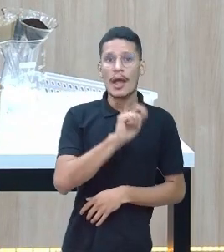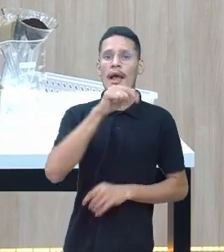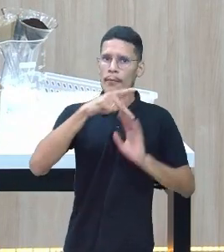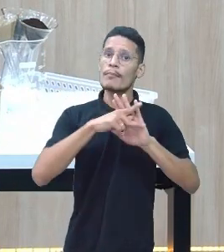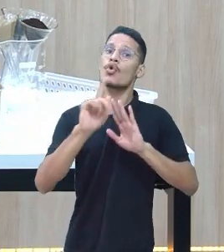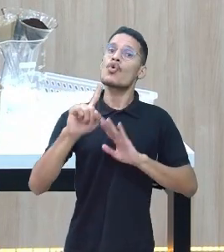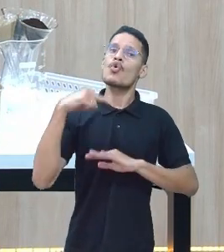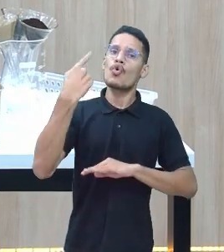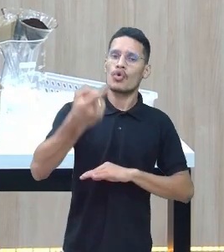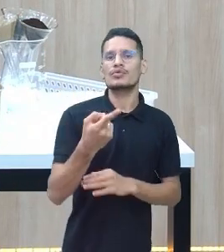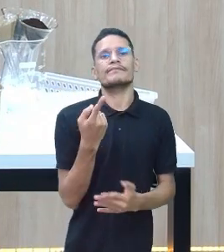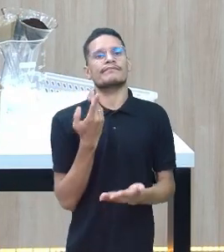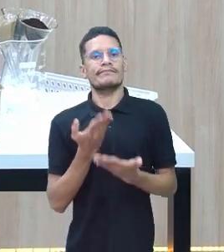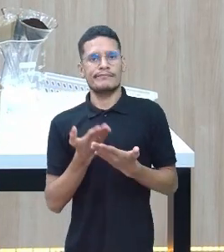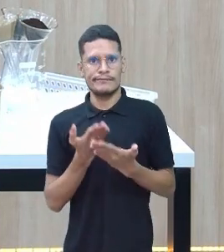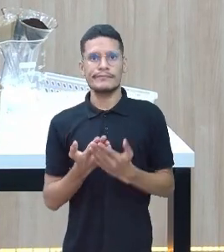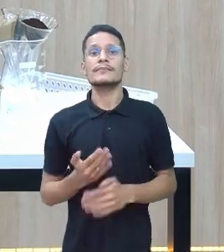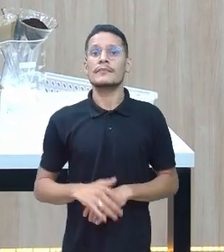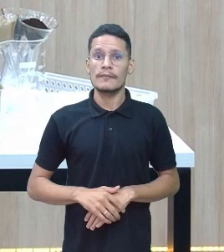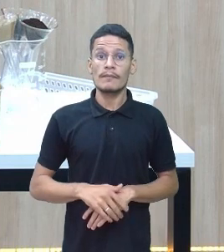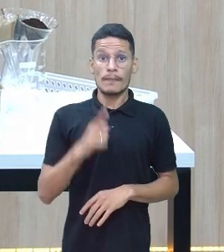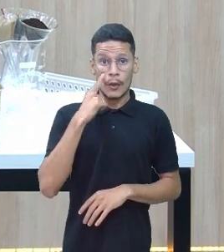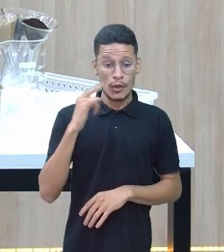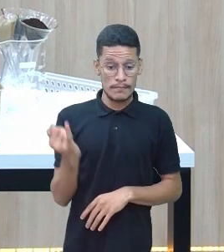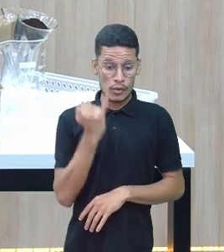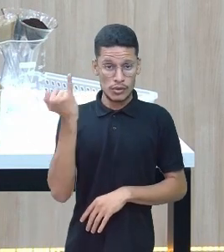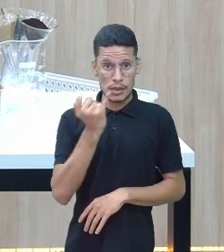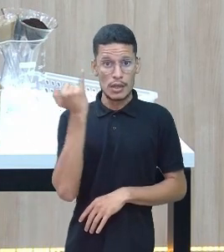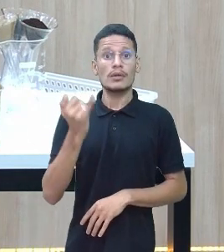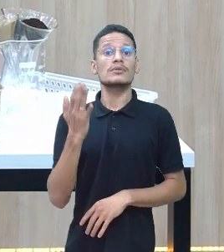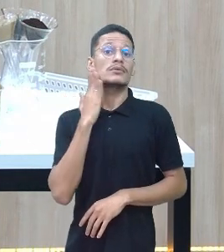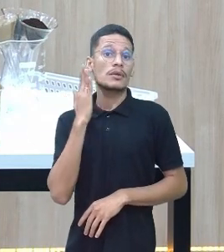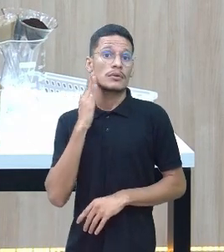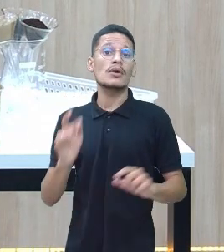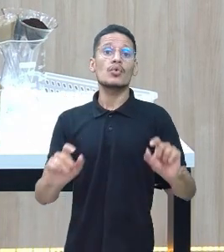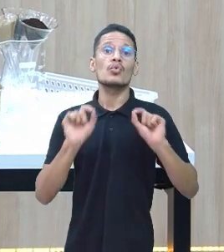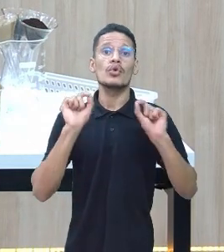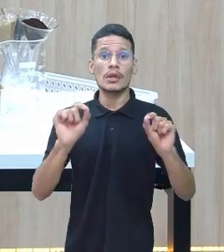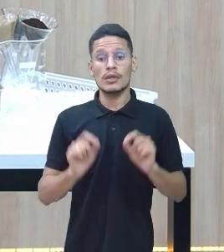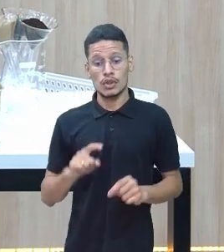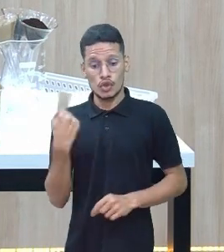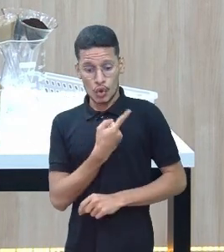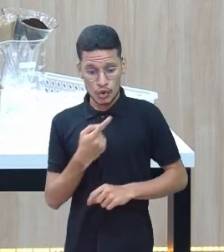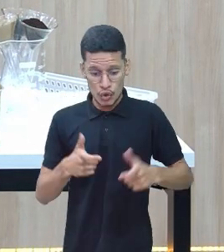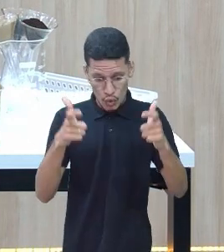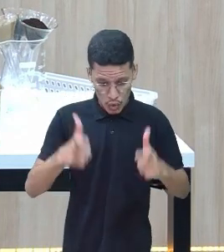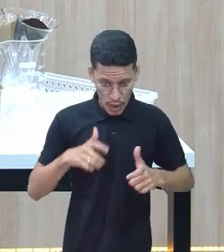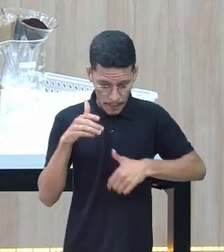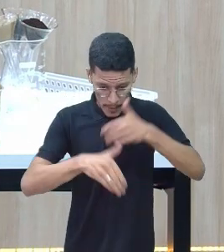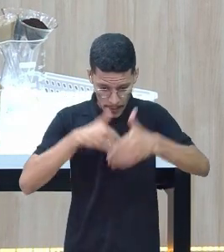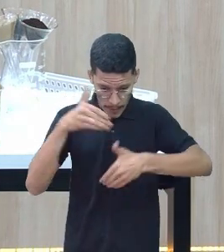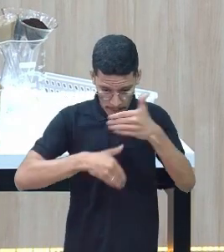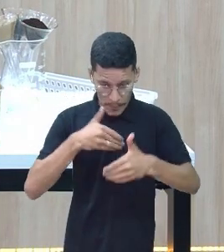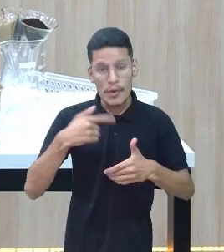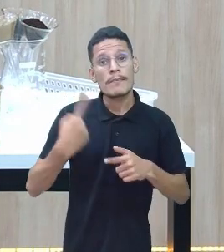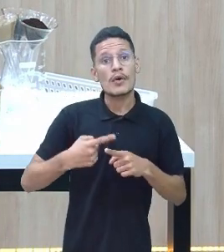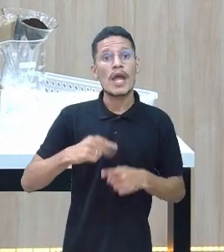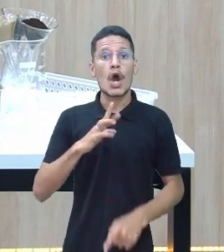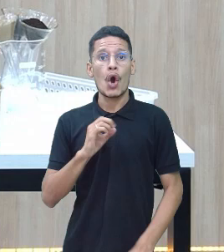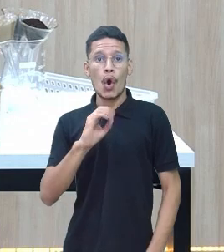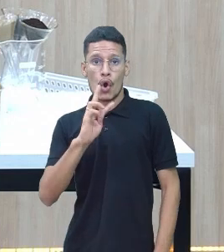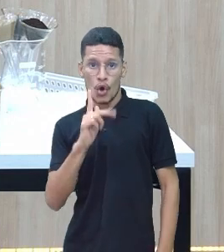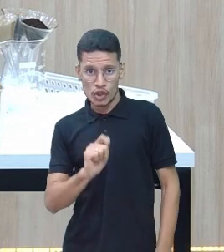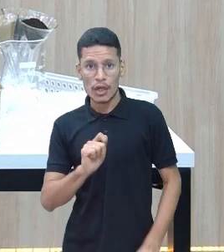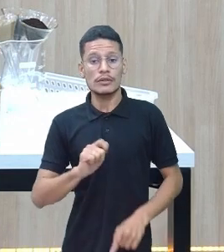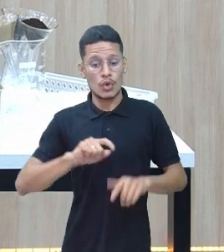próximo conteúdo. É importante a gente saber que depende do local onde a gente está cavando, porque aquelas rochas que